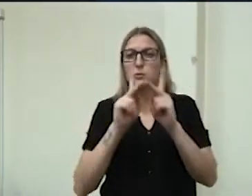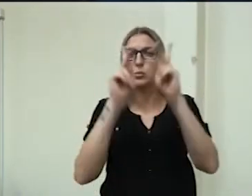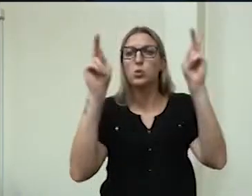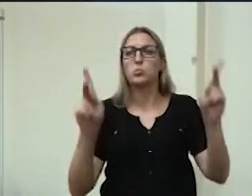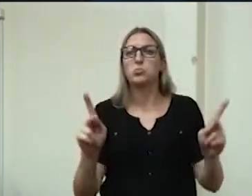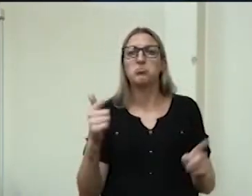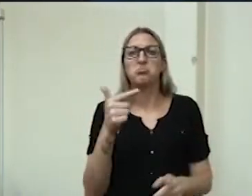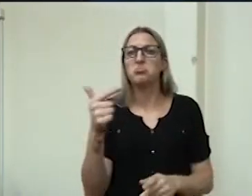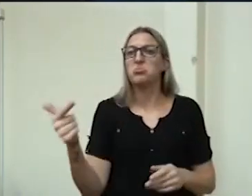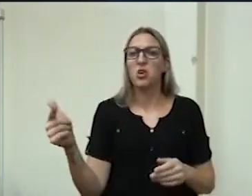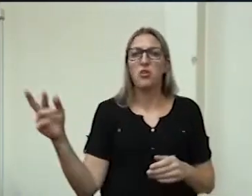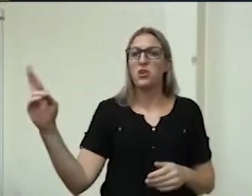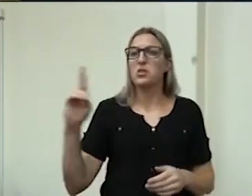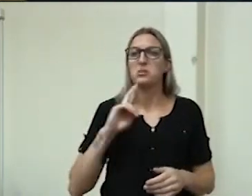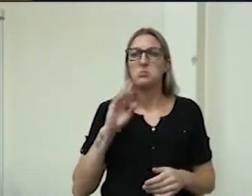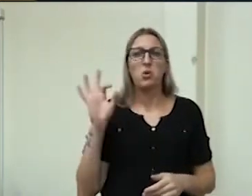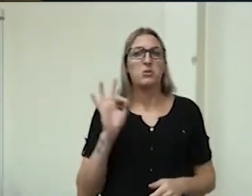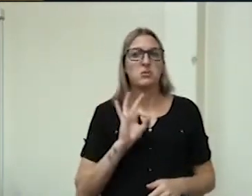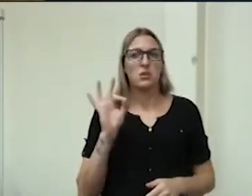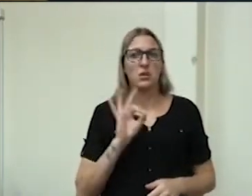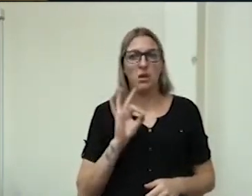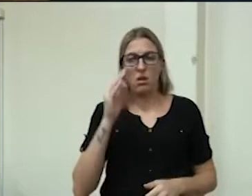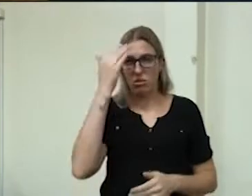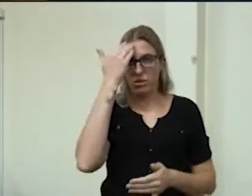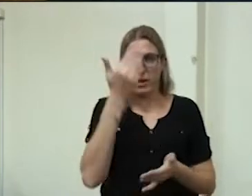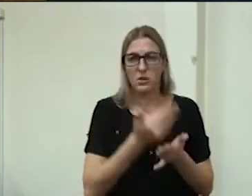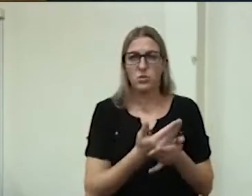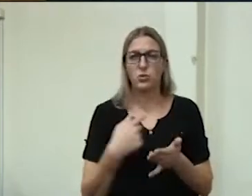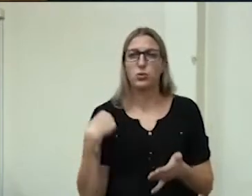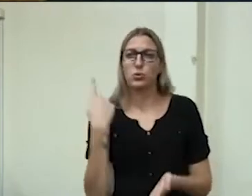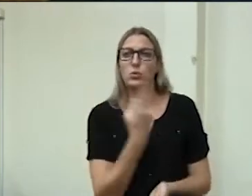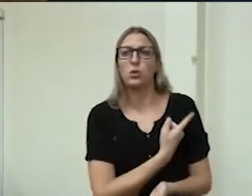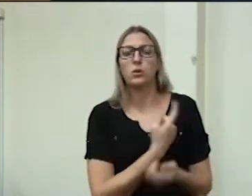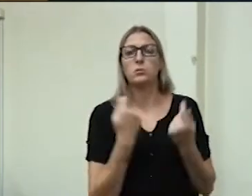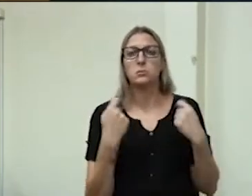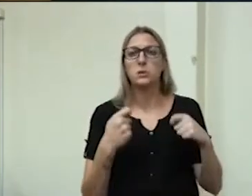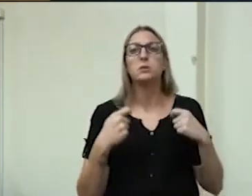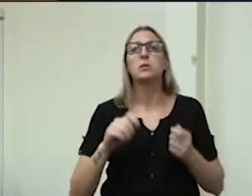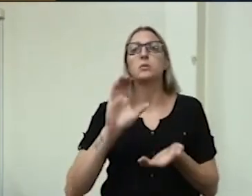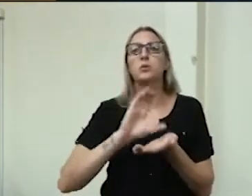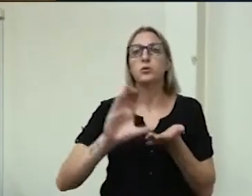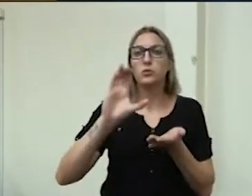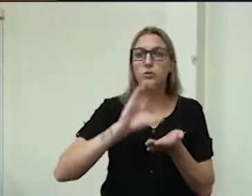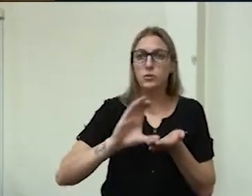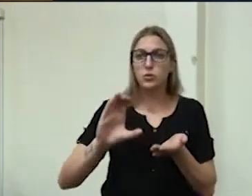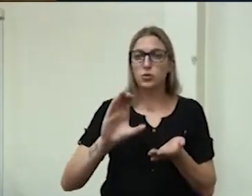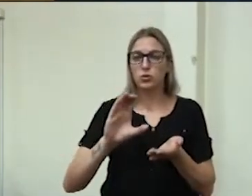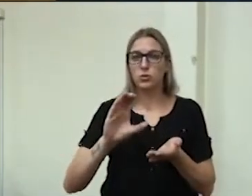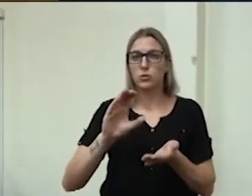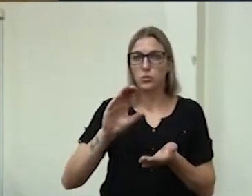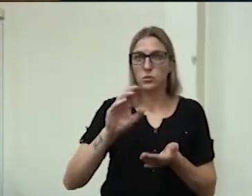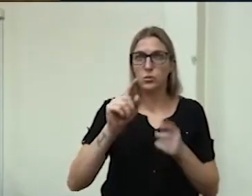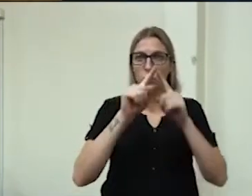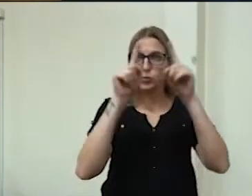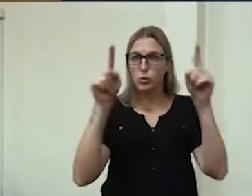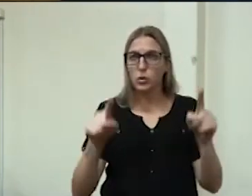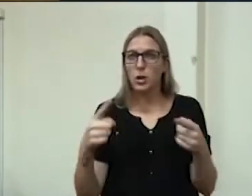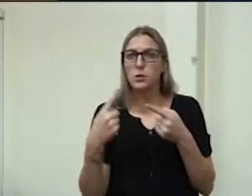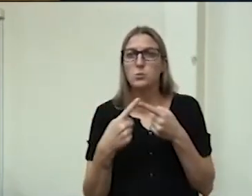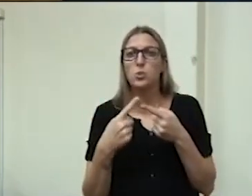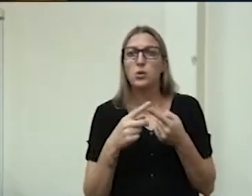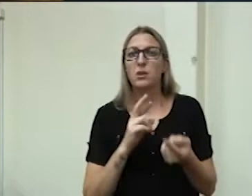dessa ideia. Acredito que nós precisamos investir naqueles que nos representam dia a dia no trabalho